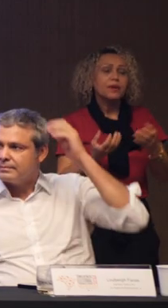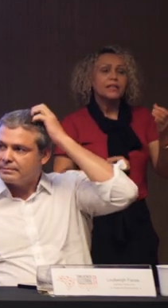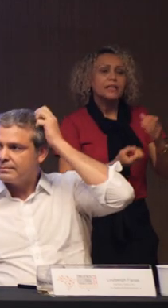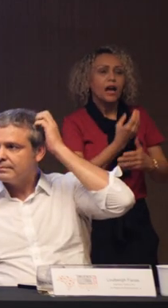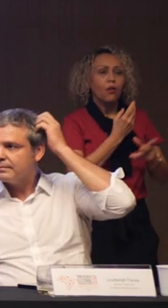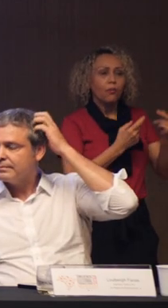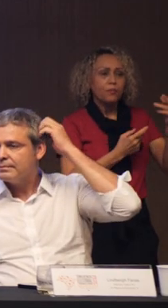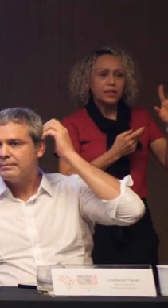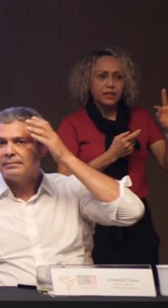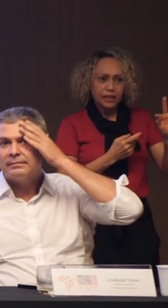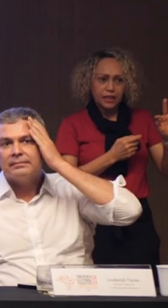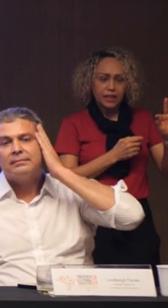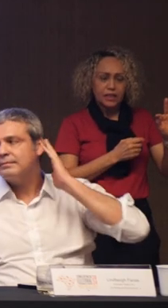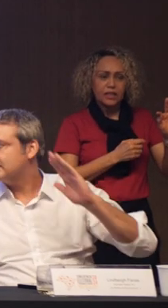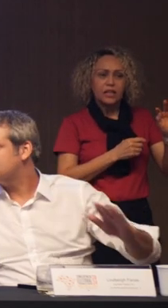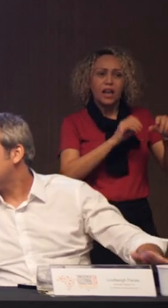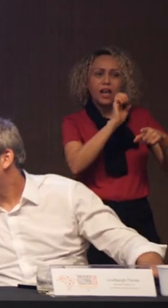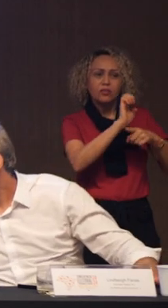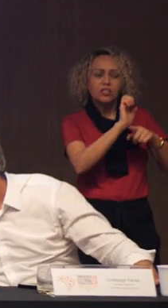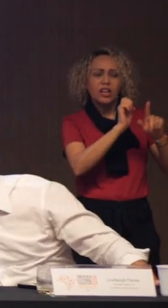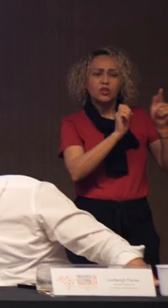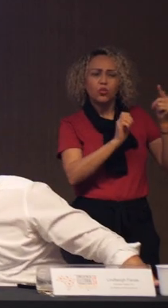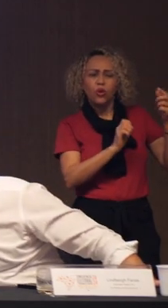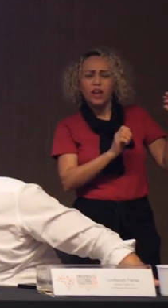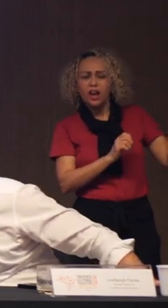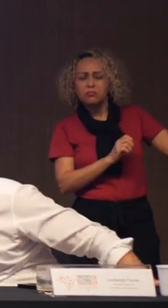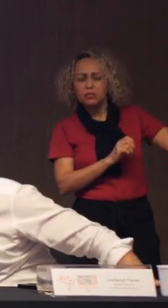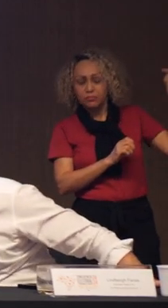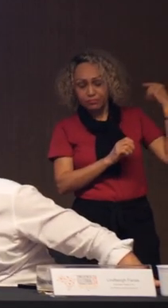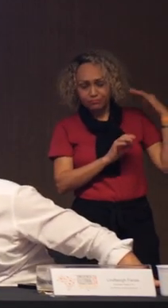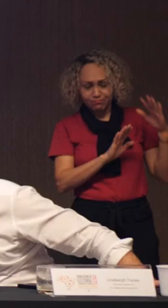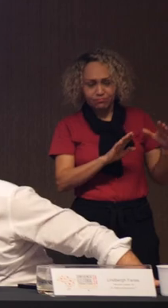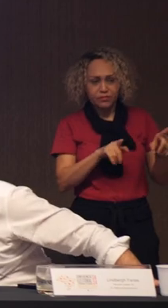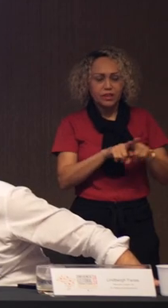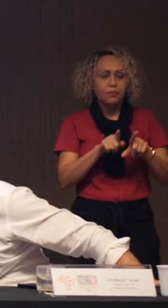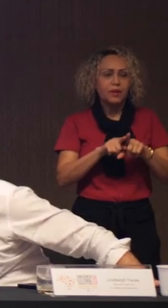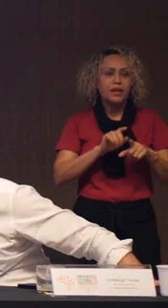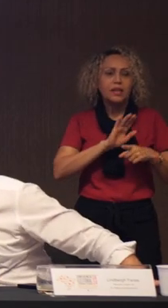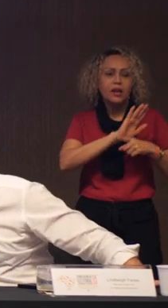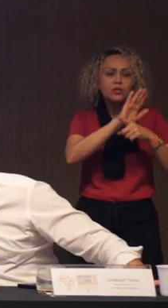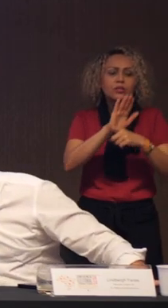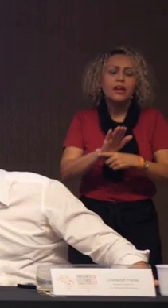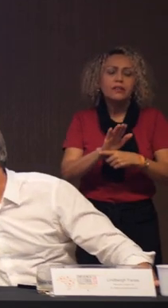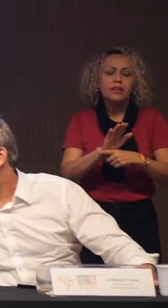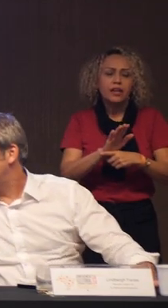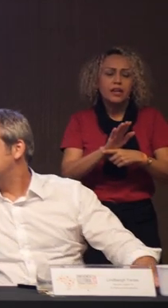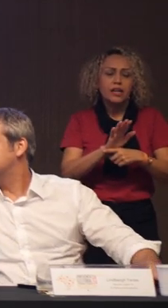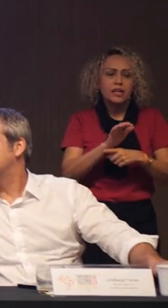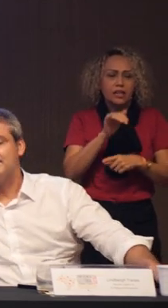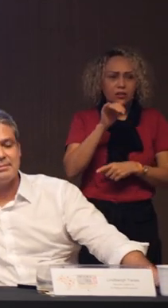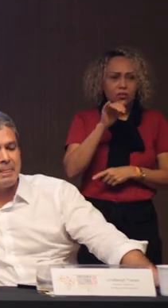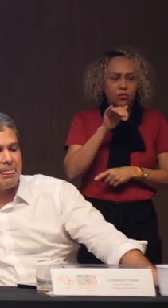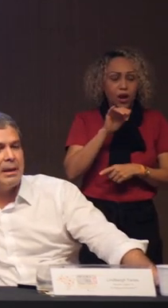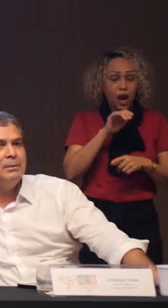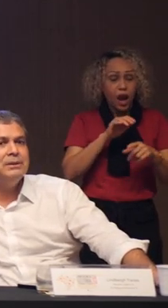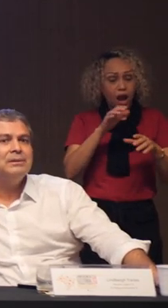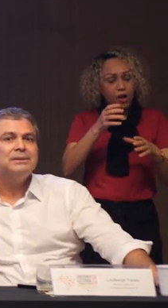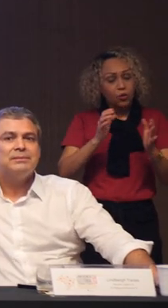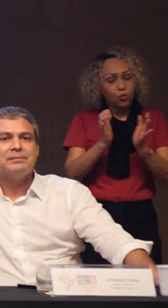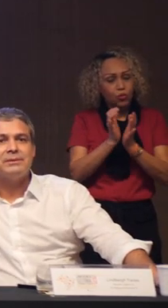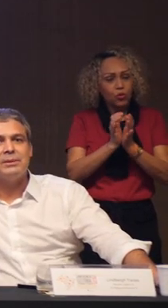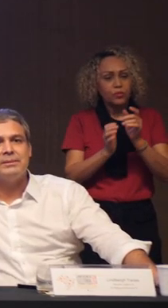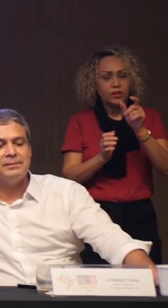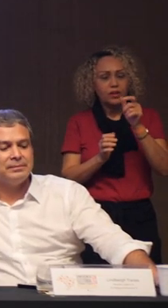na ainda Goiás, na região do Bico do Papagaio, para poder contribuir com as mulheres extrativistas do Babaçu, para que elas